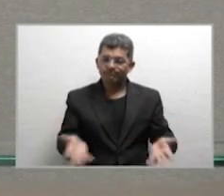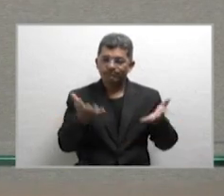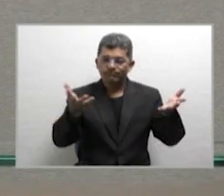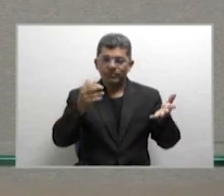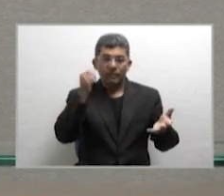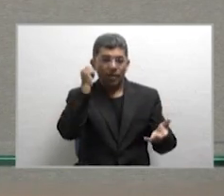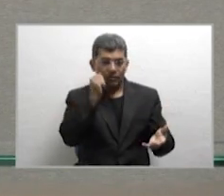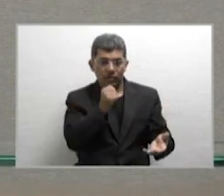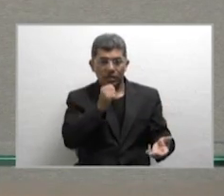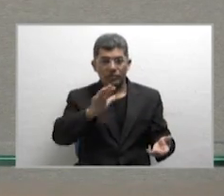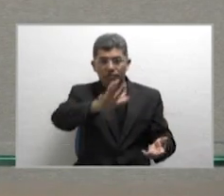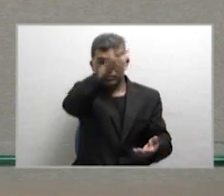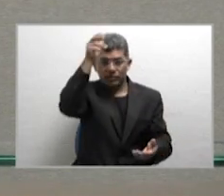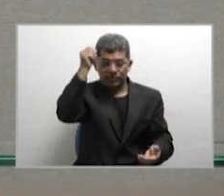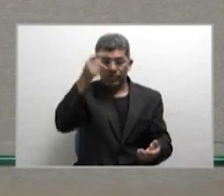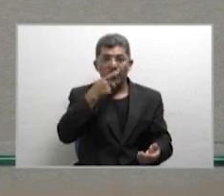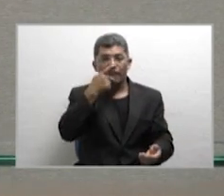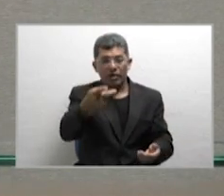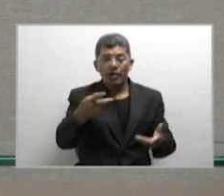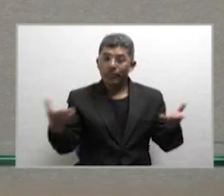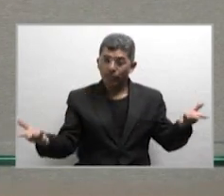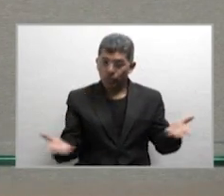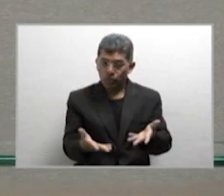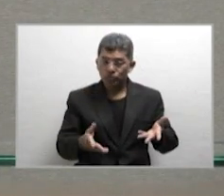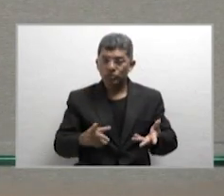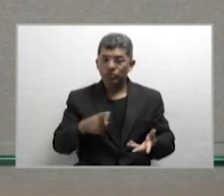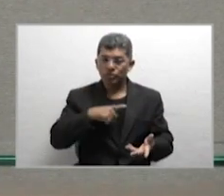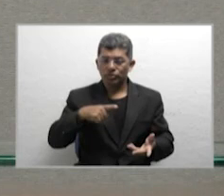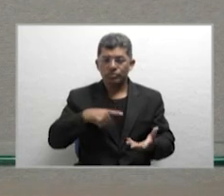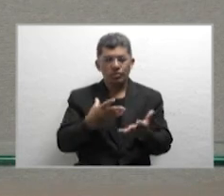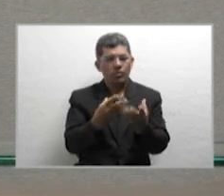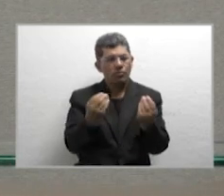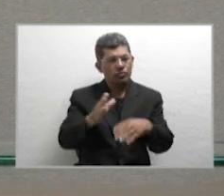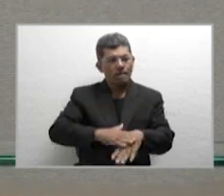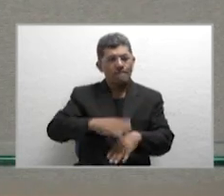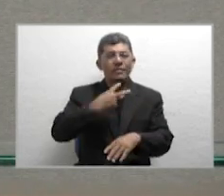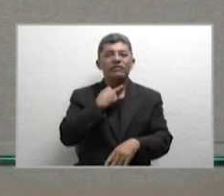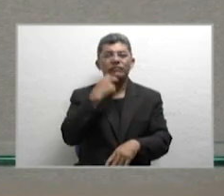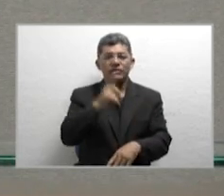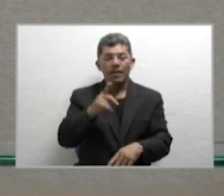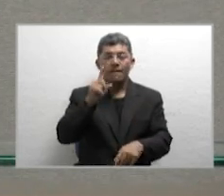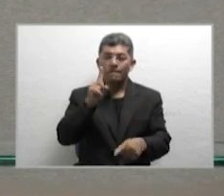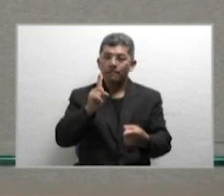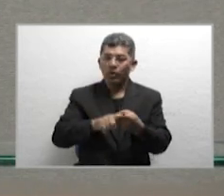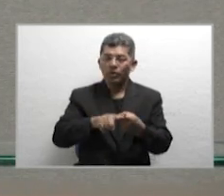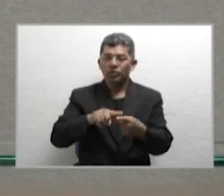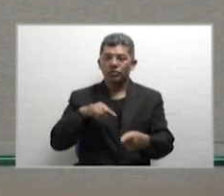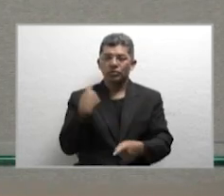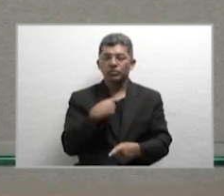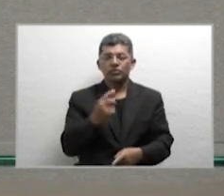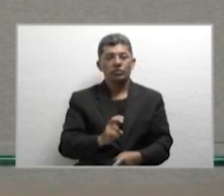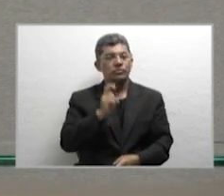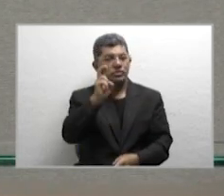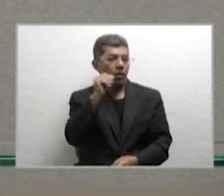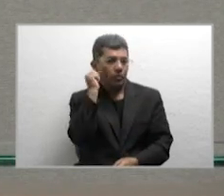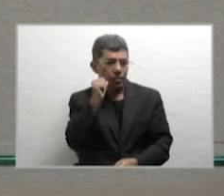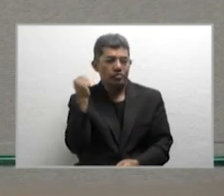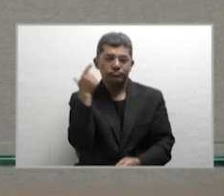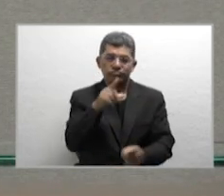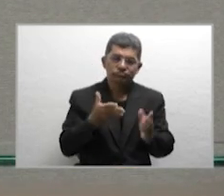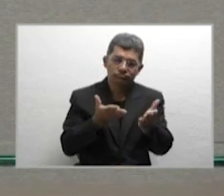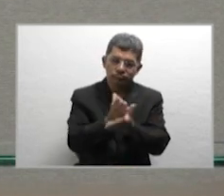mulher amazonense e dizer que hoje nós temos muito mais vozes, porque nós somos 5 mulheres e